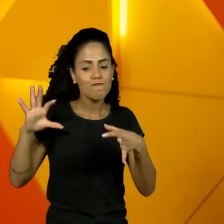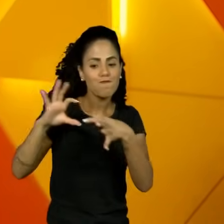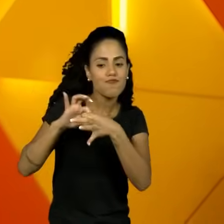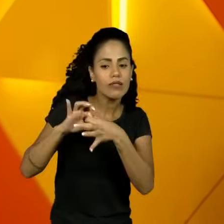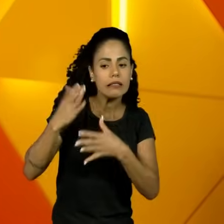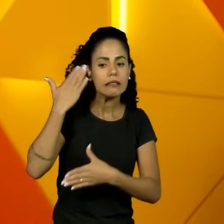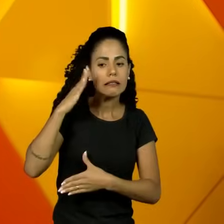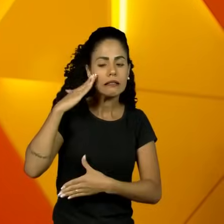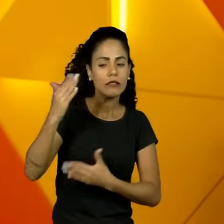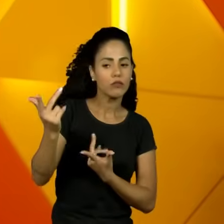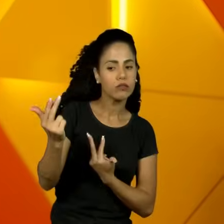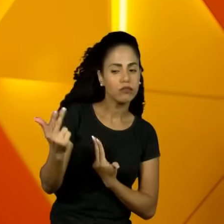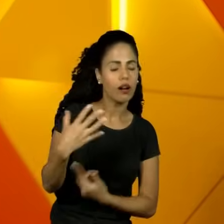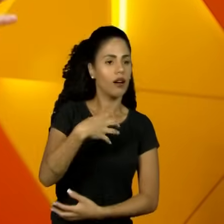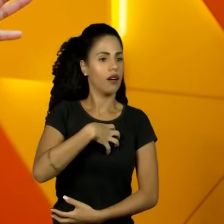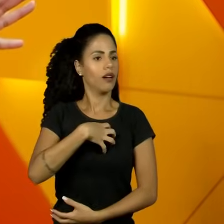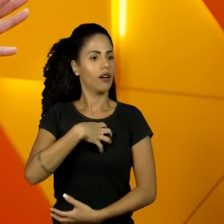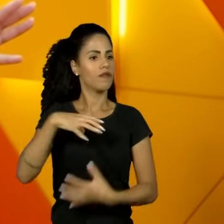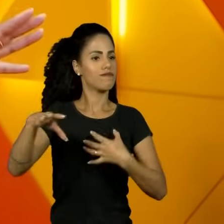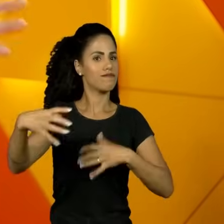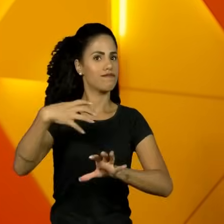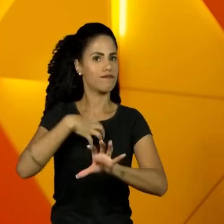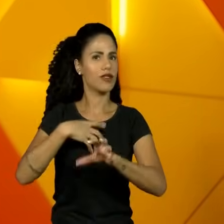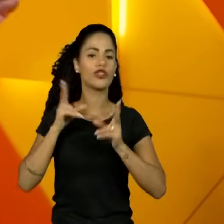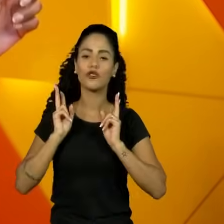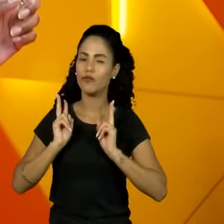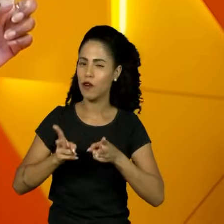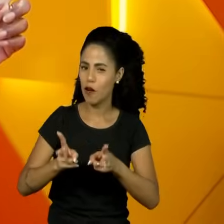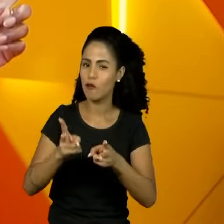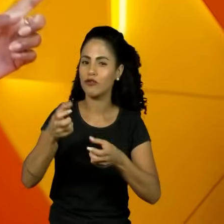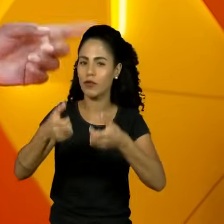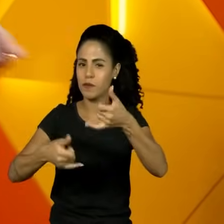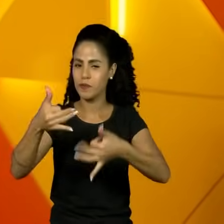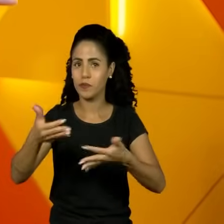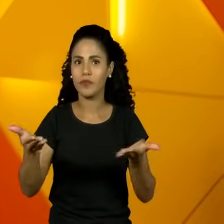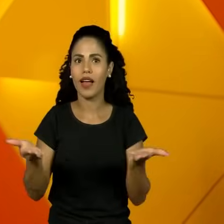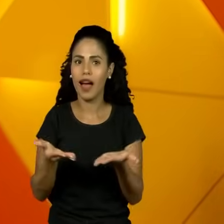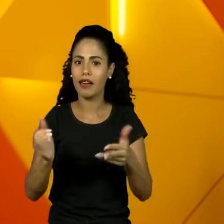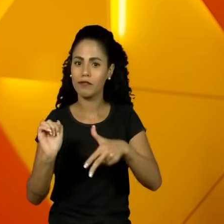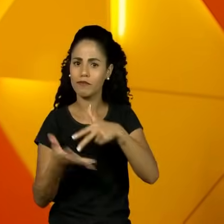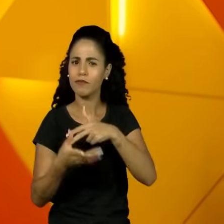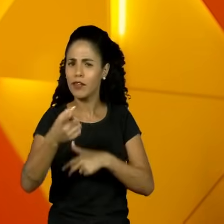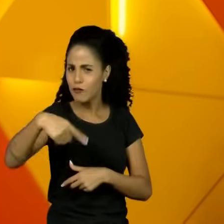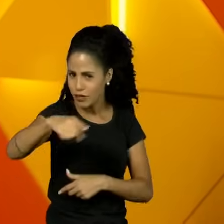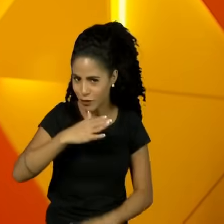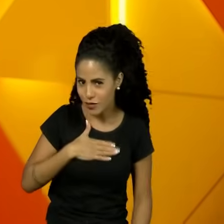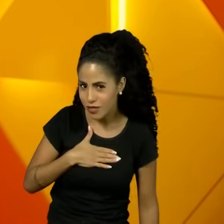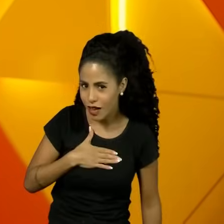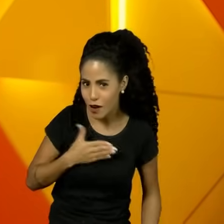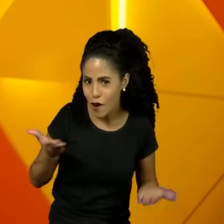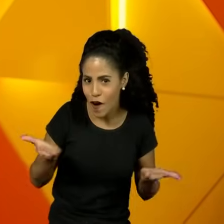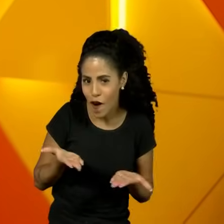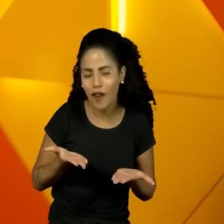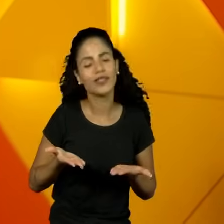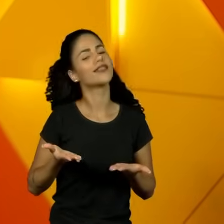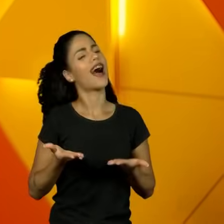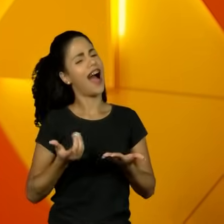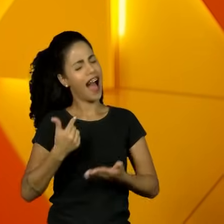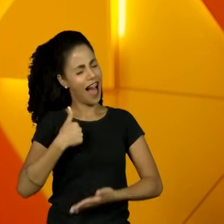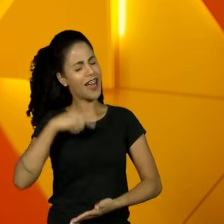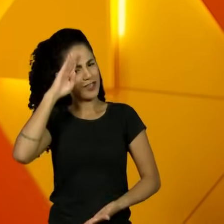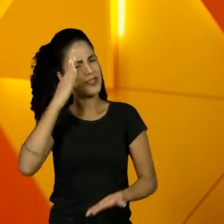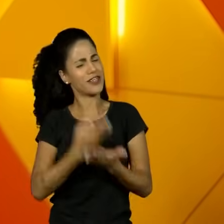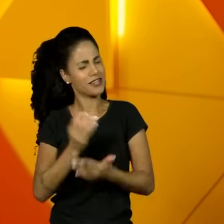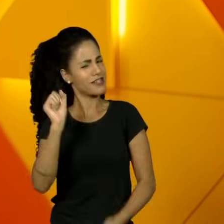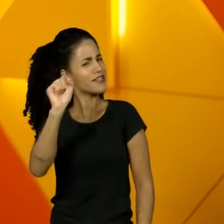entender que tem pessoas parecidas com a gente. A gente ainda vai falar muito disso aqui nesse programa. E aí, me fala, tá gostando do programa de hoje? Ah, eu tenho